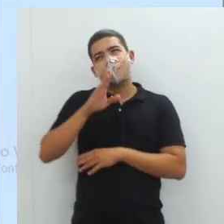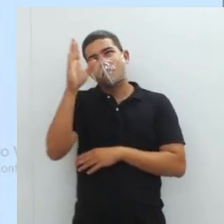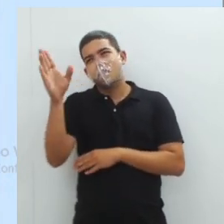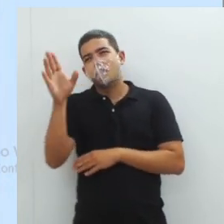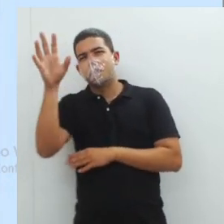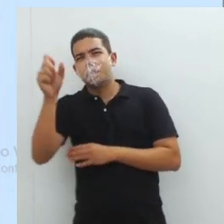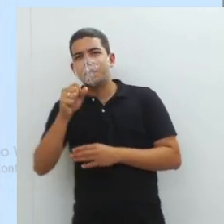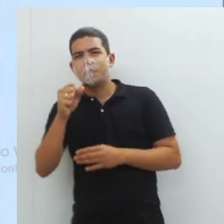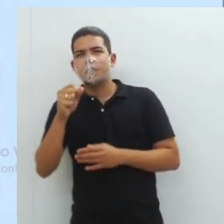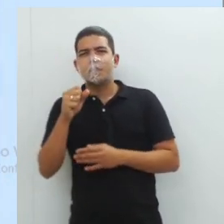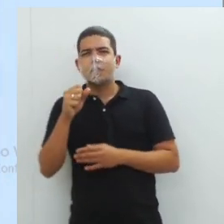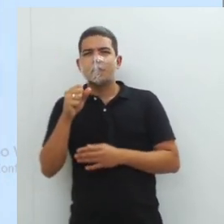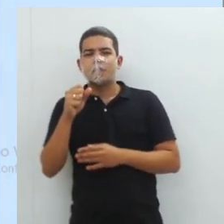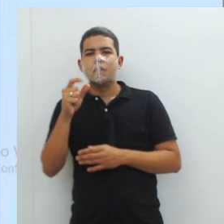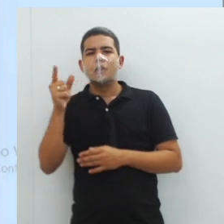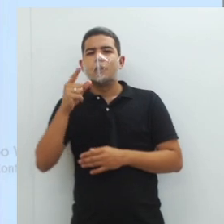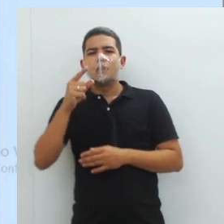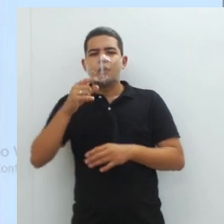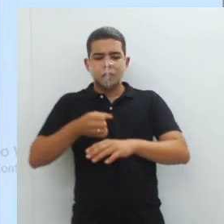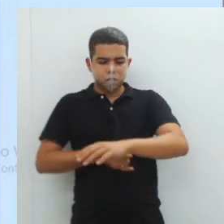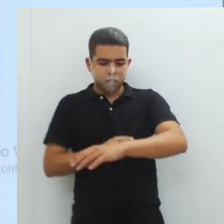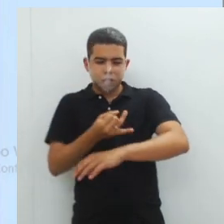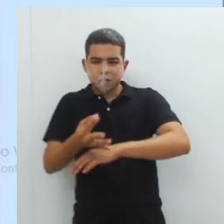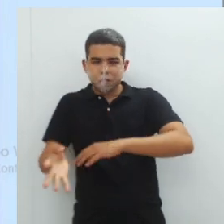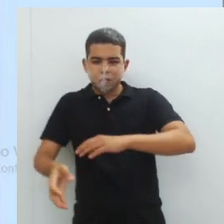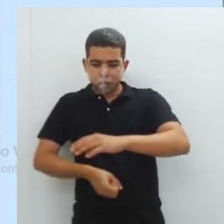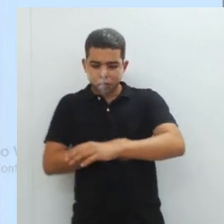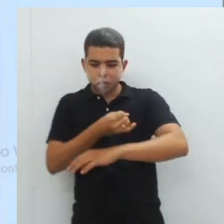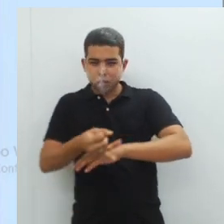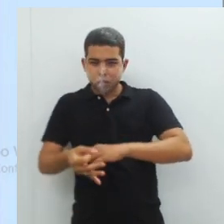fruta e descarta as sementes, então deixa guardado.